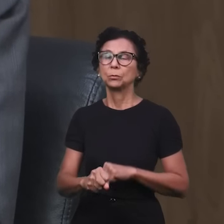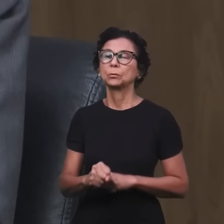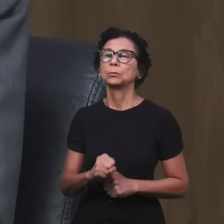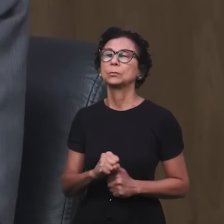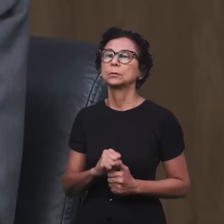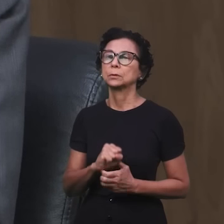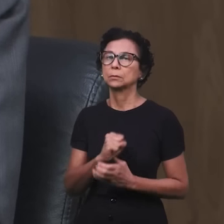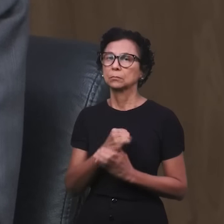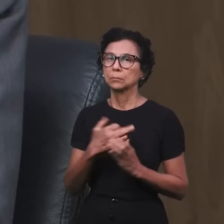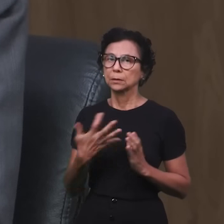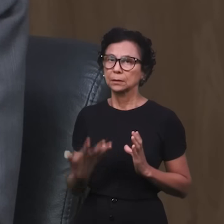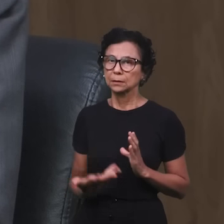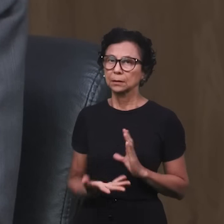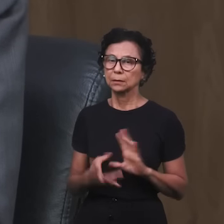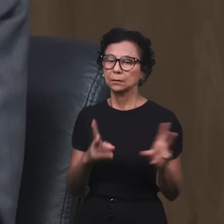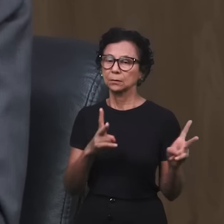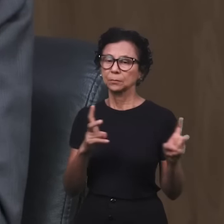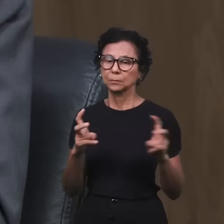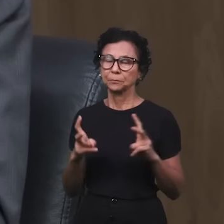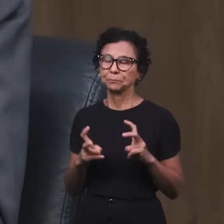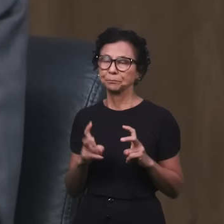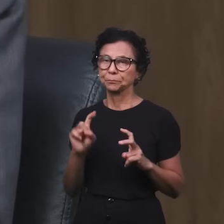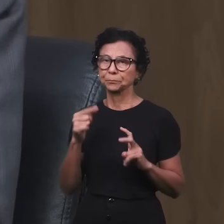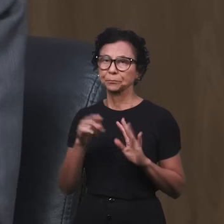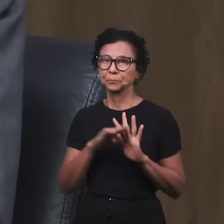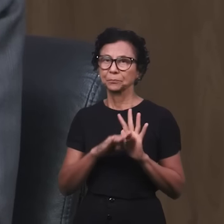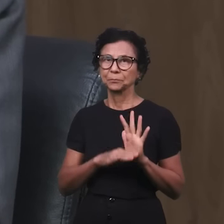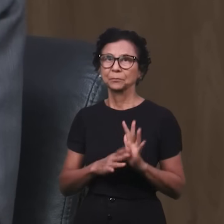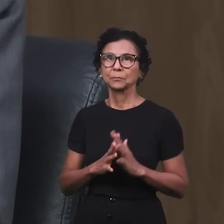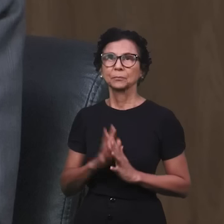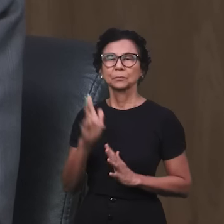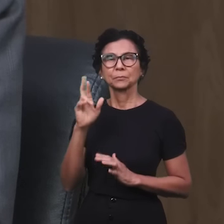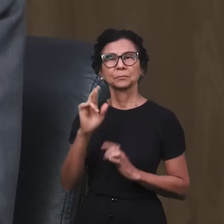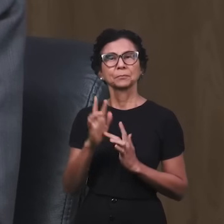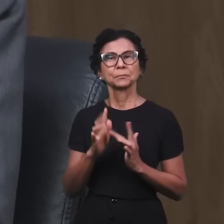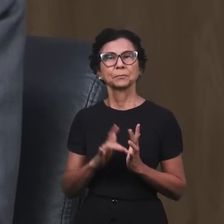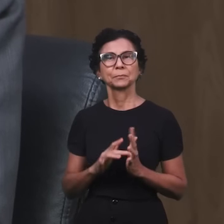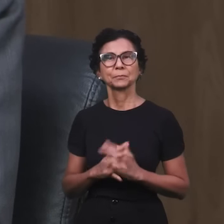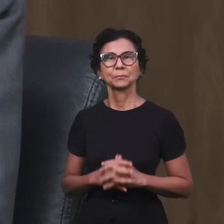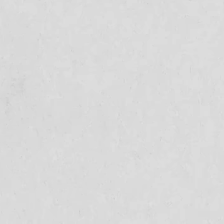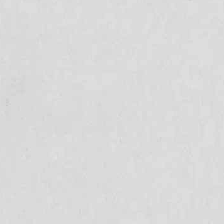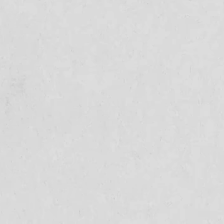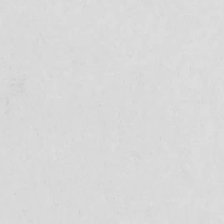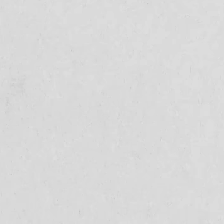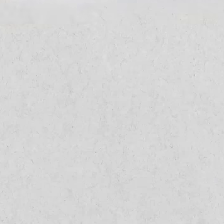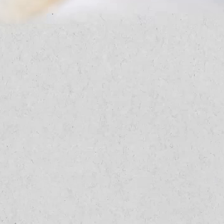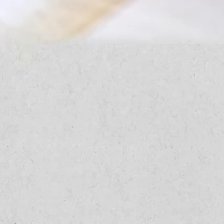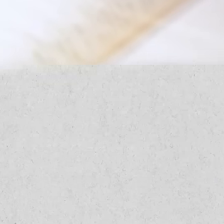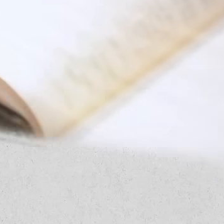um aspecto para observar sobre esse assunto, mas no nosso próximo programa. A paz do Senhor.